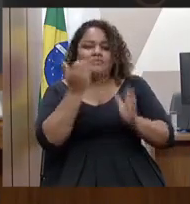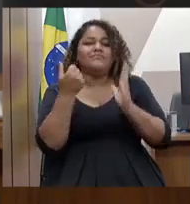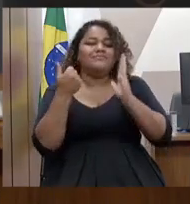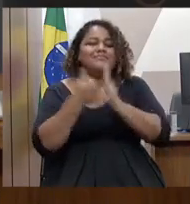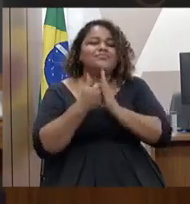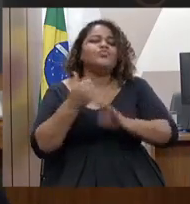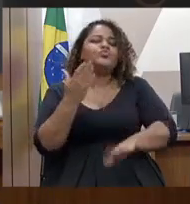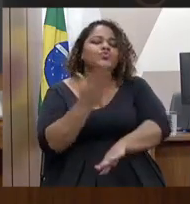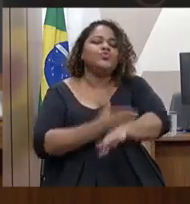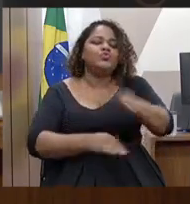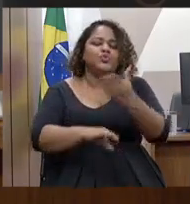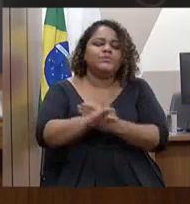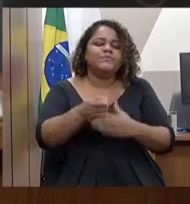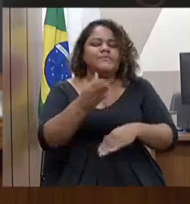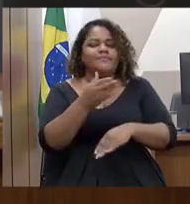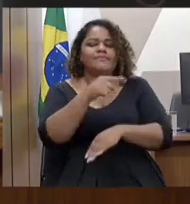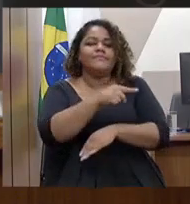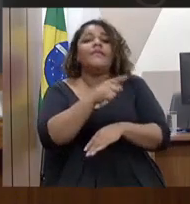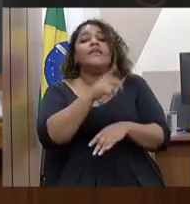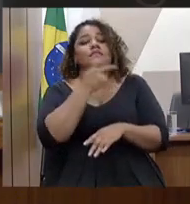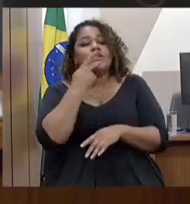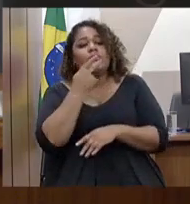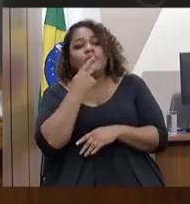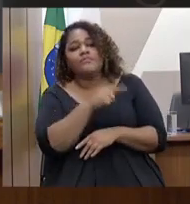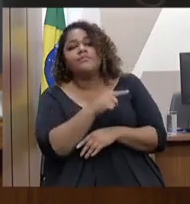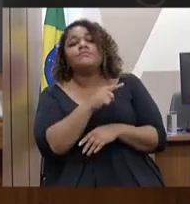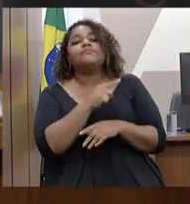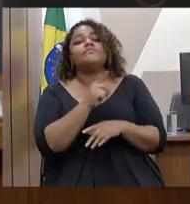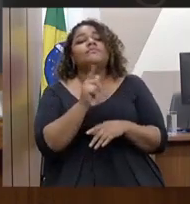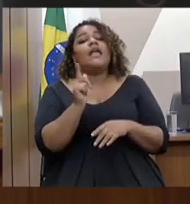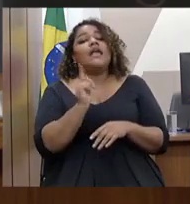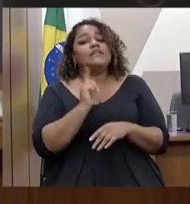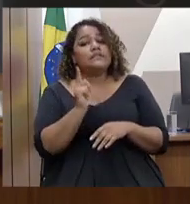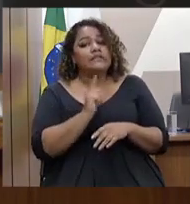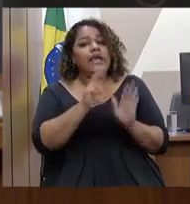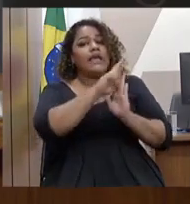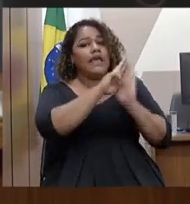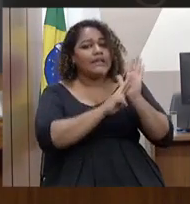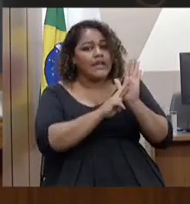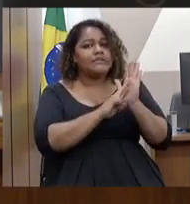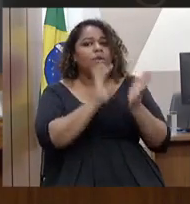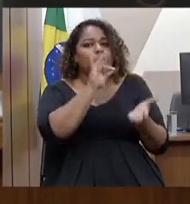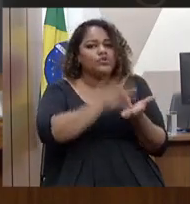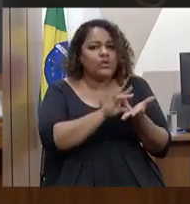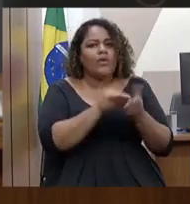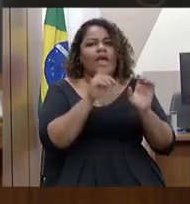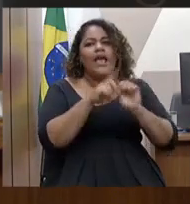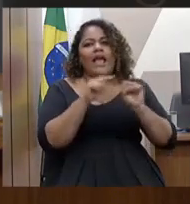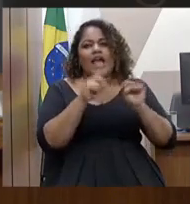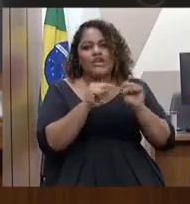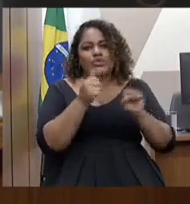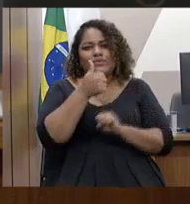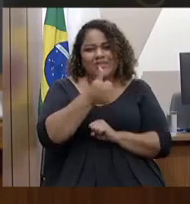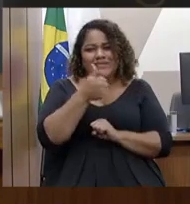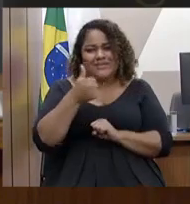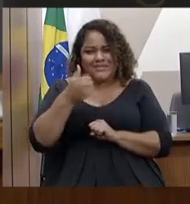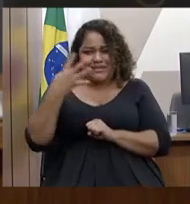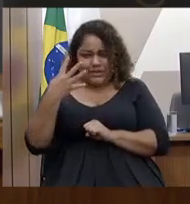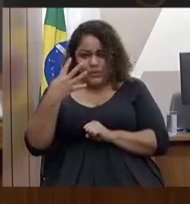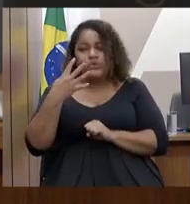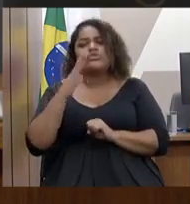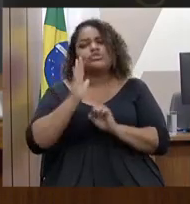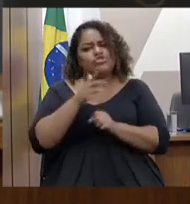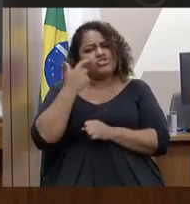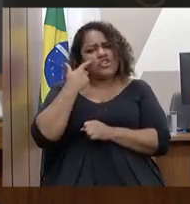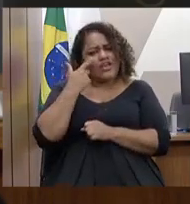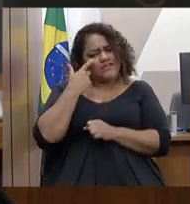muitos já enxergasse nessa relação original da condição de 88 no artigo 114 A competência da justiça de trabalho para